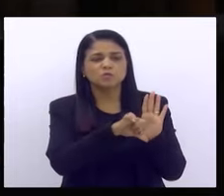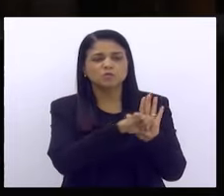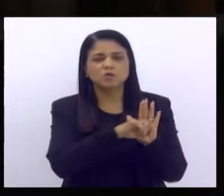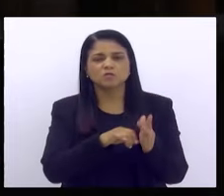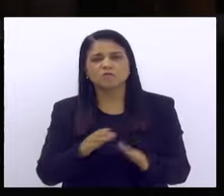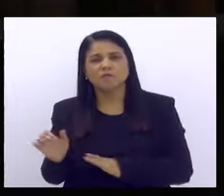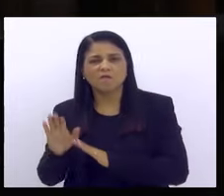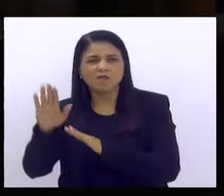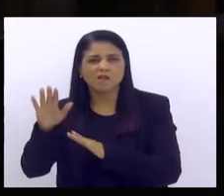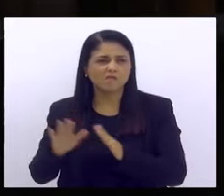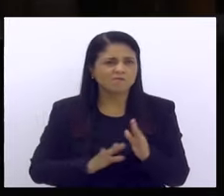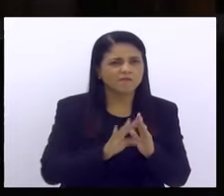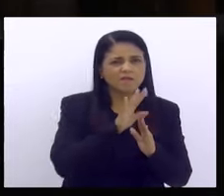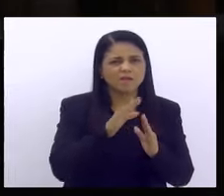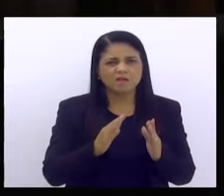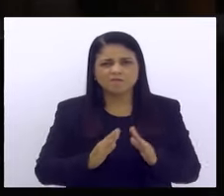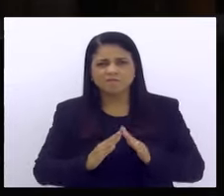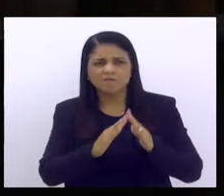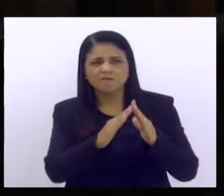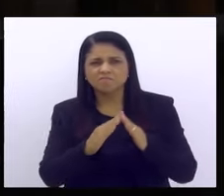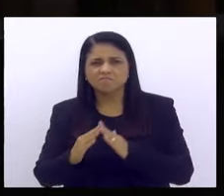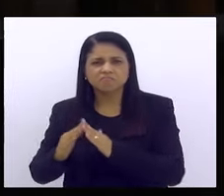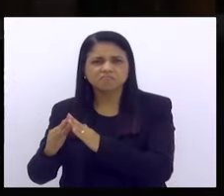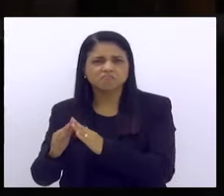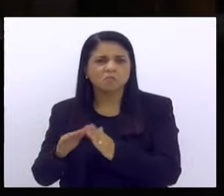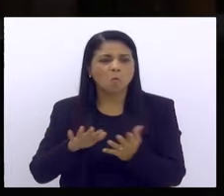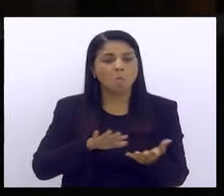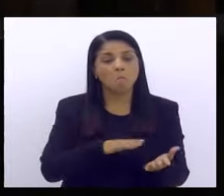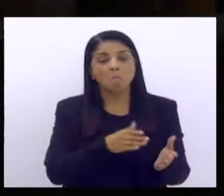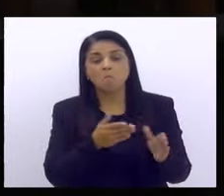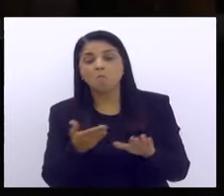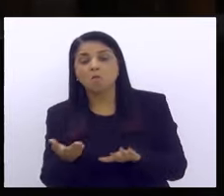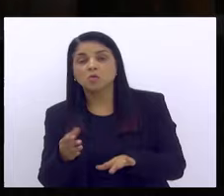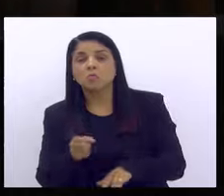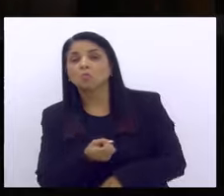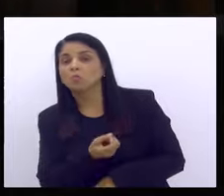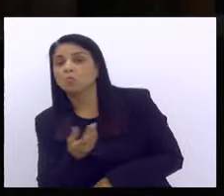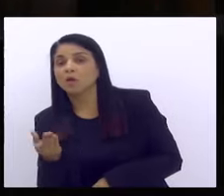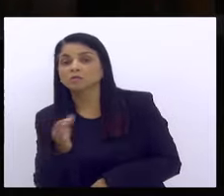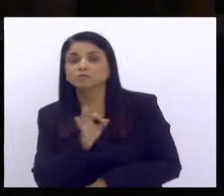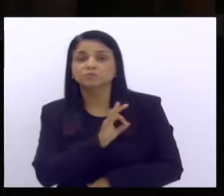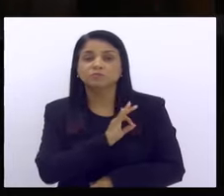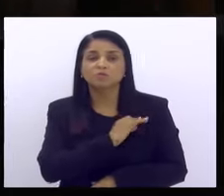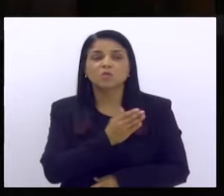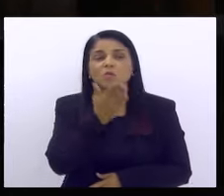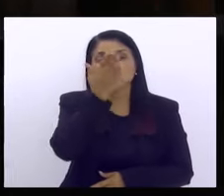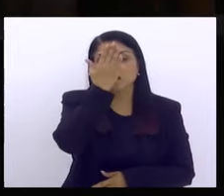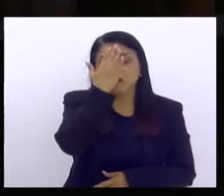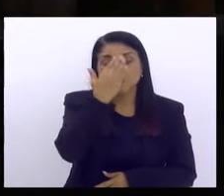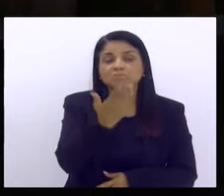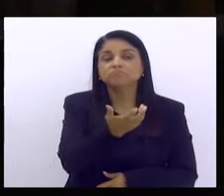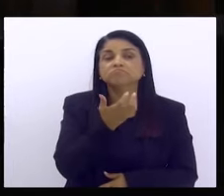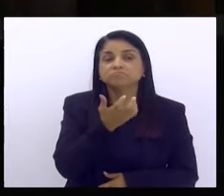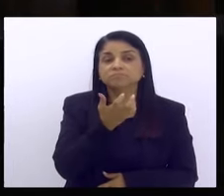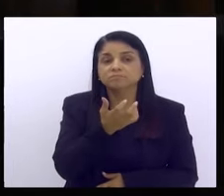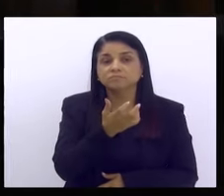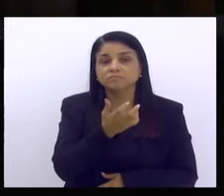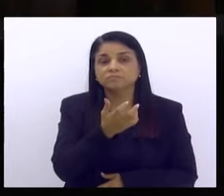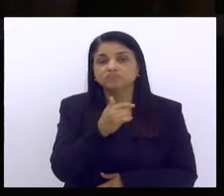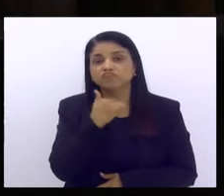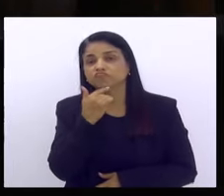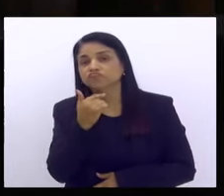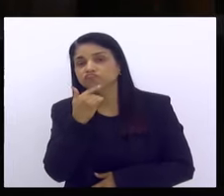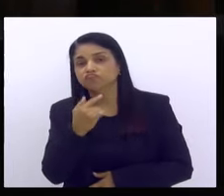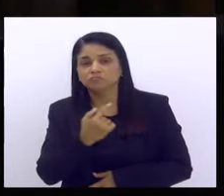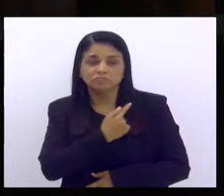tal, ou morreram quantos policiais? É disso que eu quero saber, porque não adianta o governador